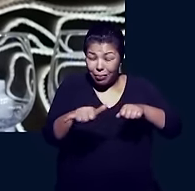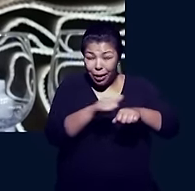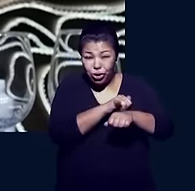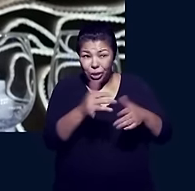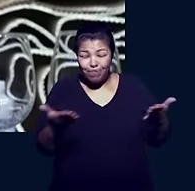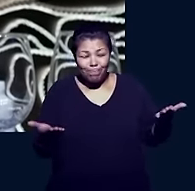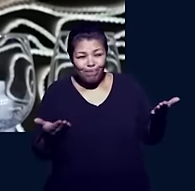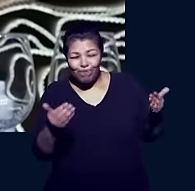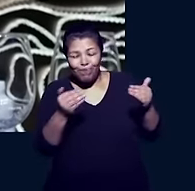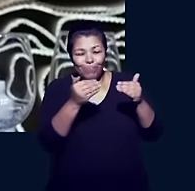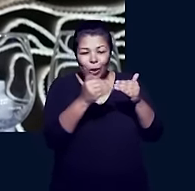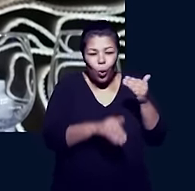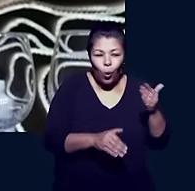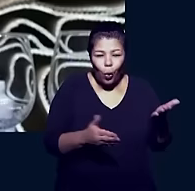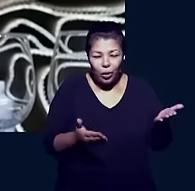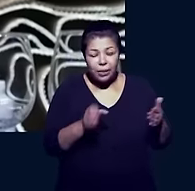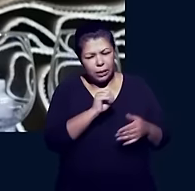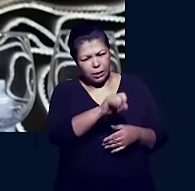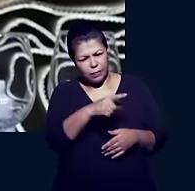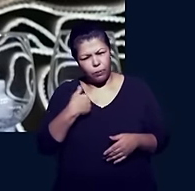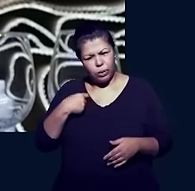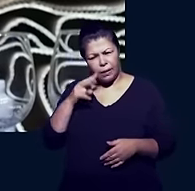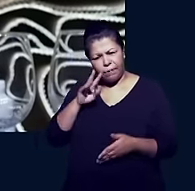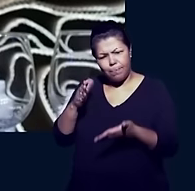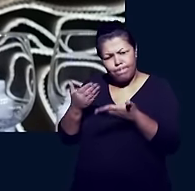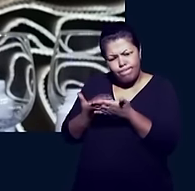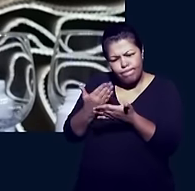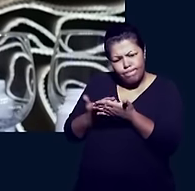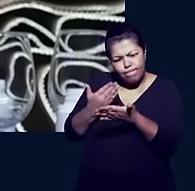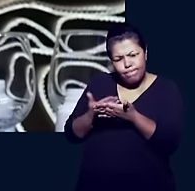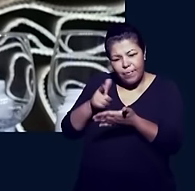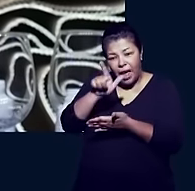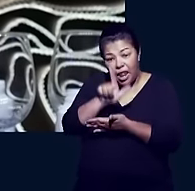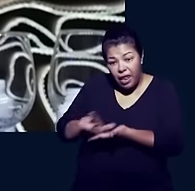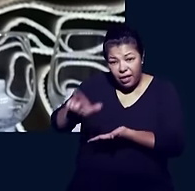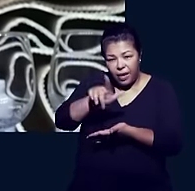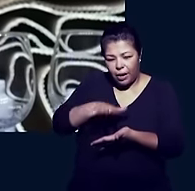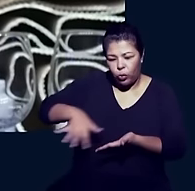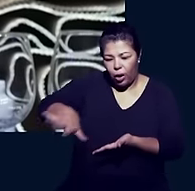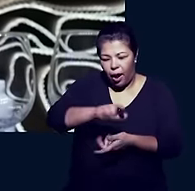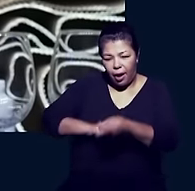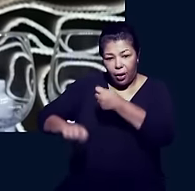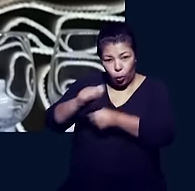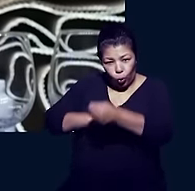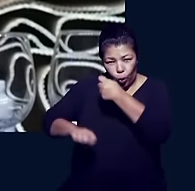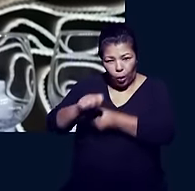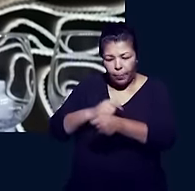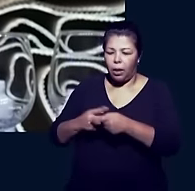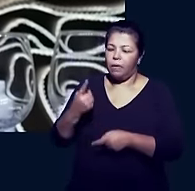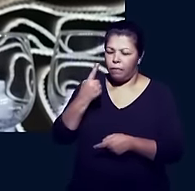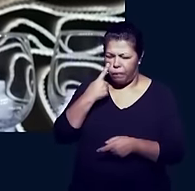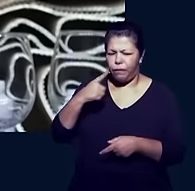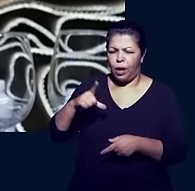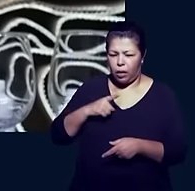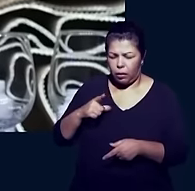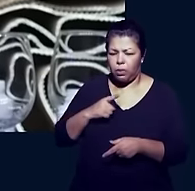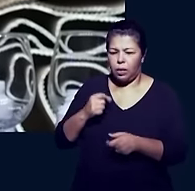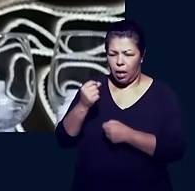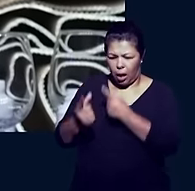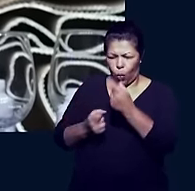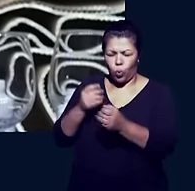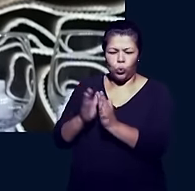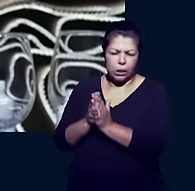receita quando você olha a literatura Econômica fala que os casos né olha mais de 40 anos de ajuste até aqui javas e lesina tem